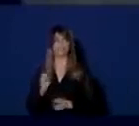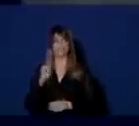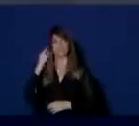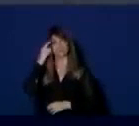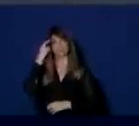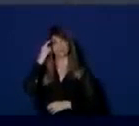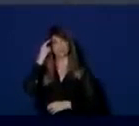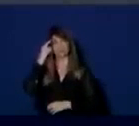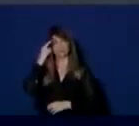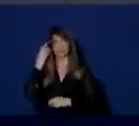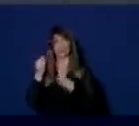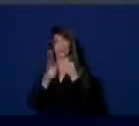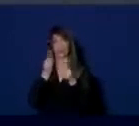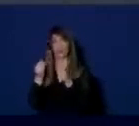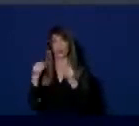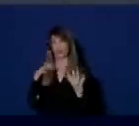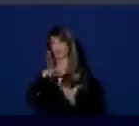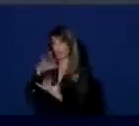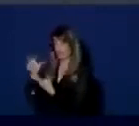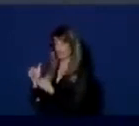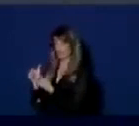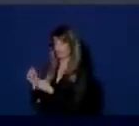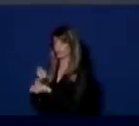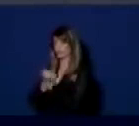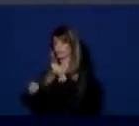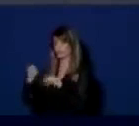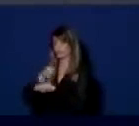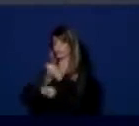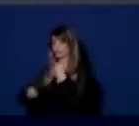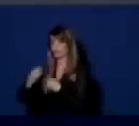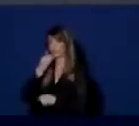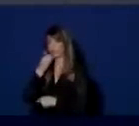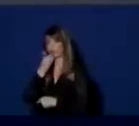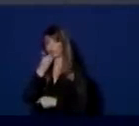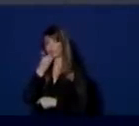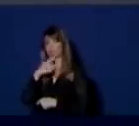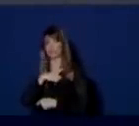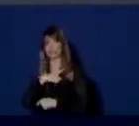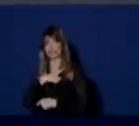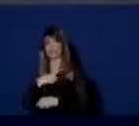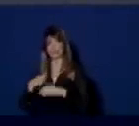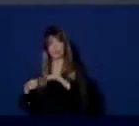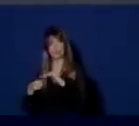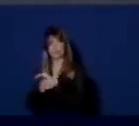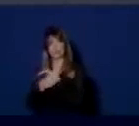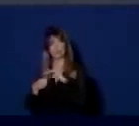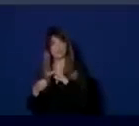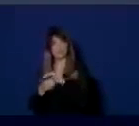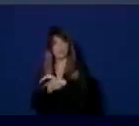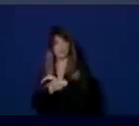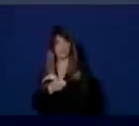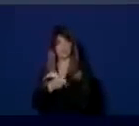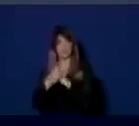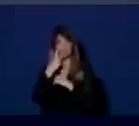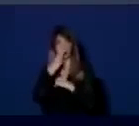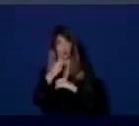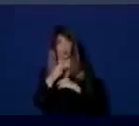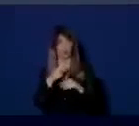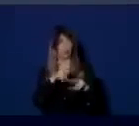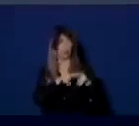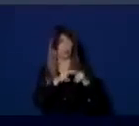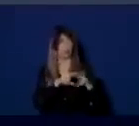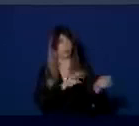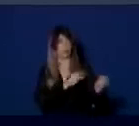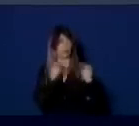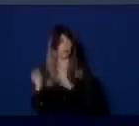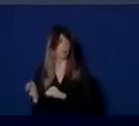com quão dramático está o mundo hoje em termos de oportunidades para investir por conta desse deslocamento.